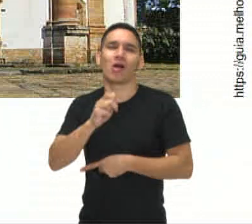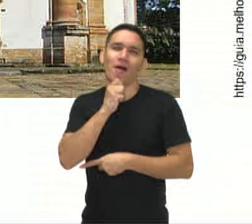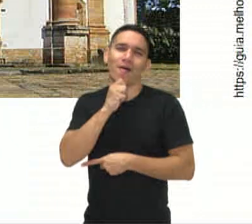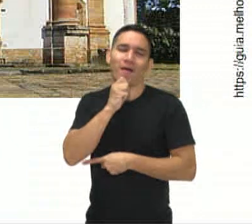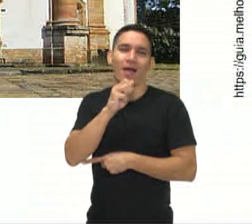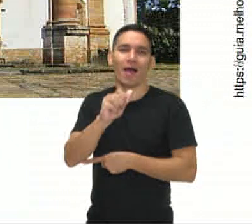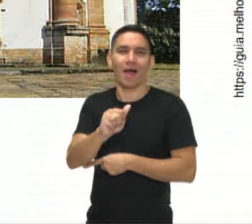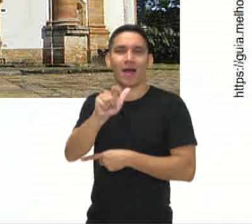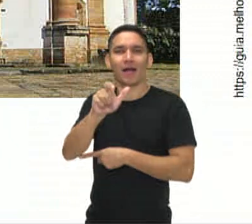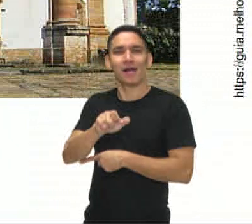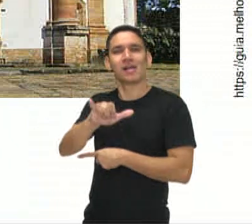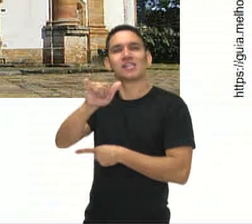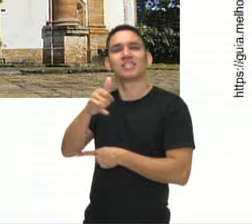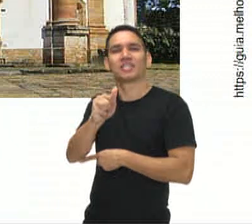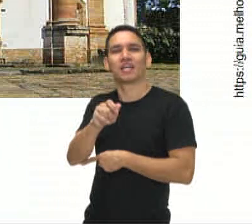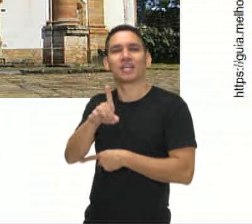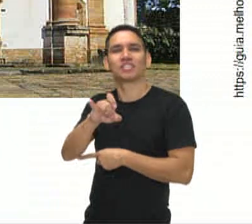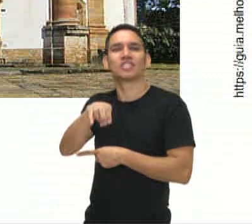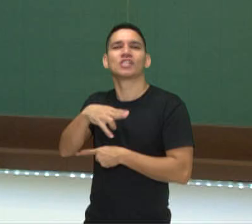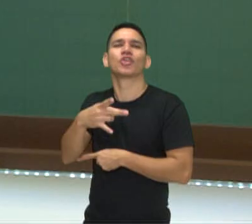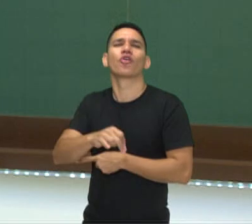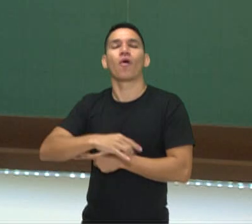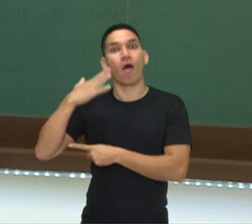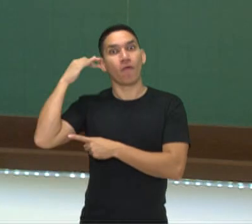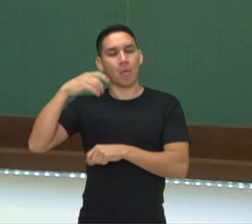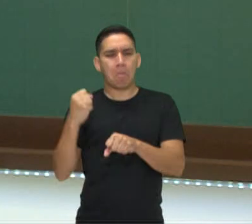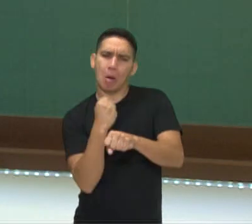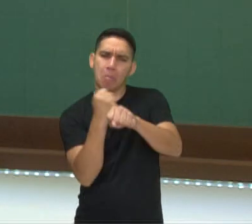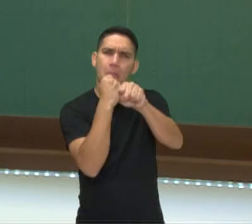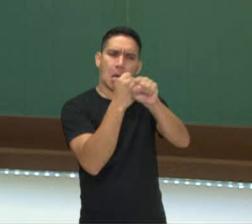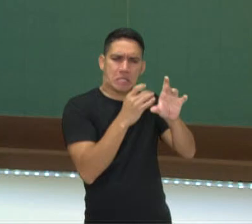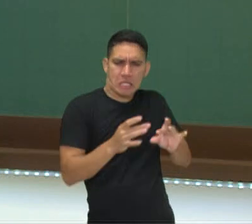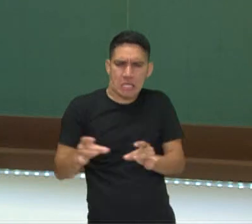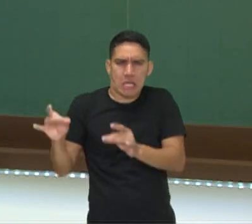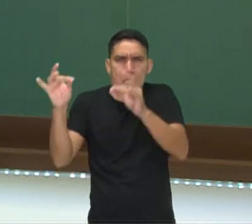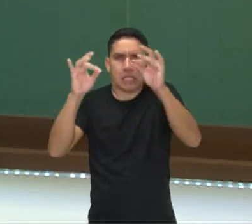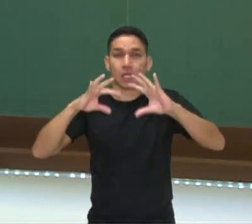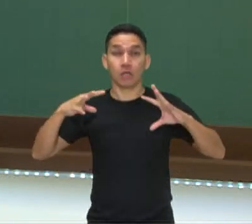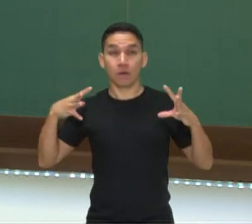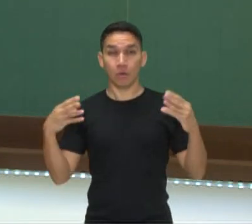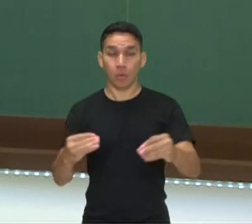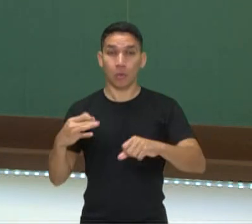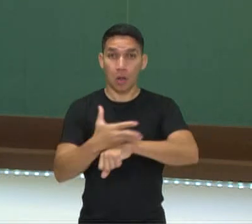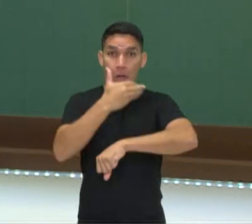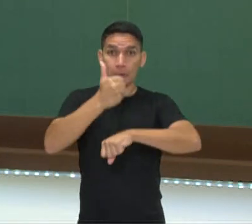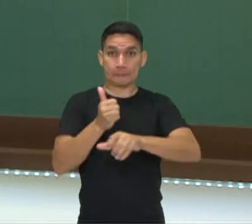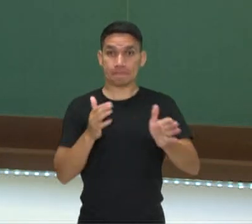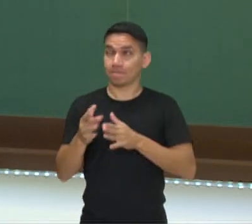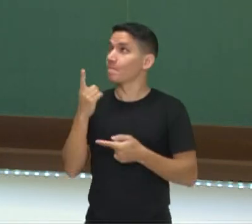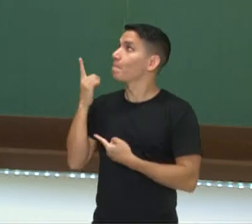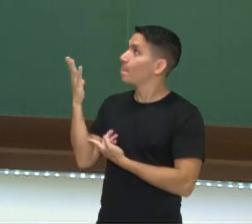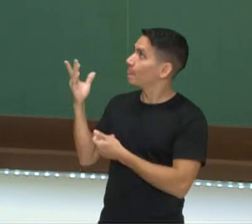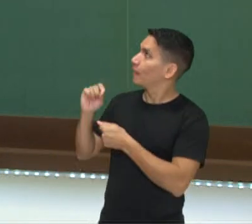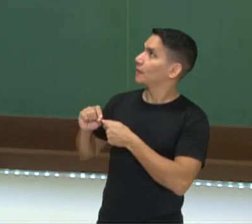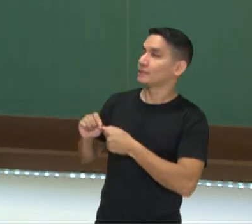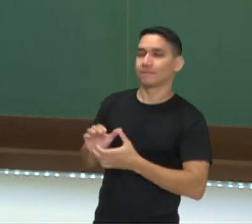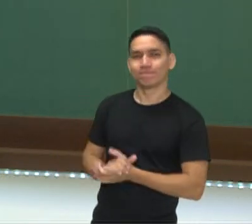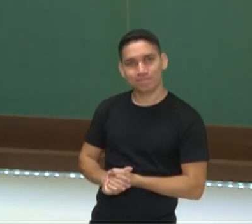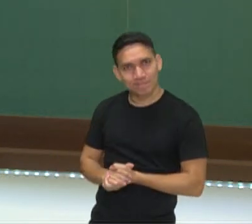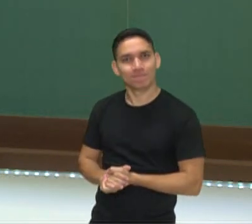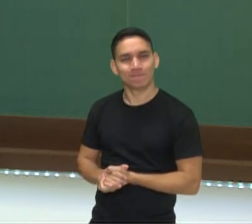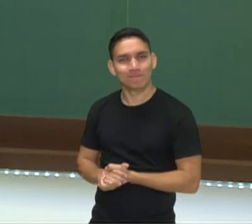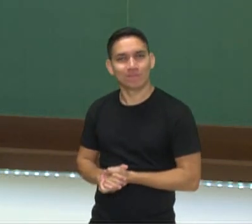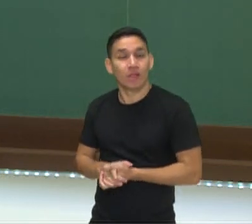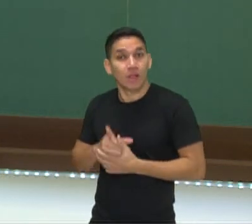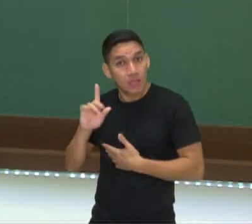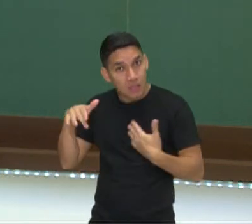do Brasil colonial. Então, toda a parte de decoração foi feita por Aleijadinho. Então, aqui,